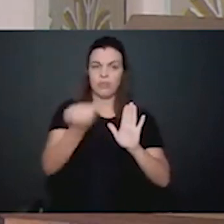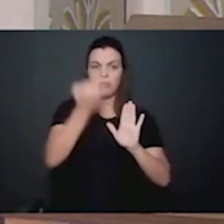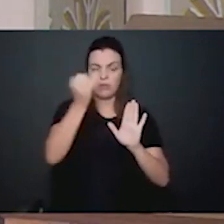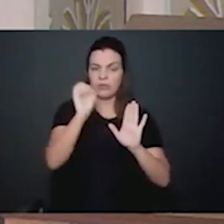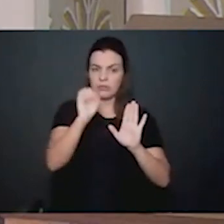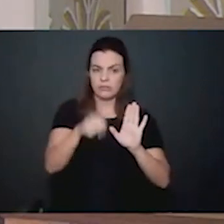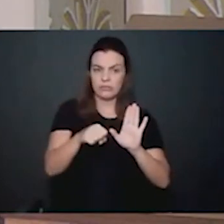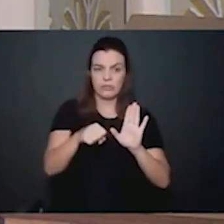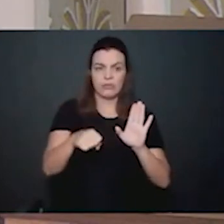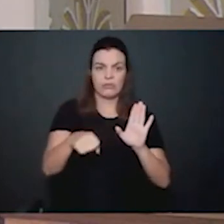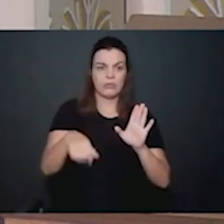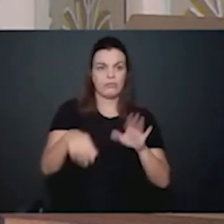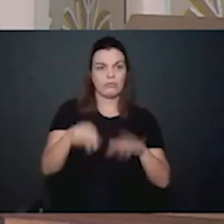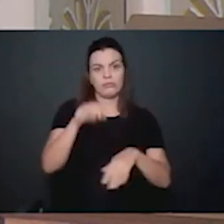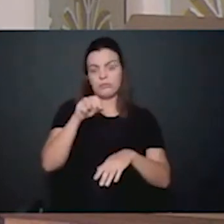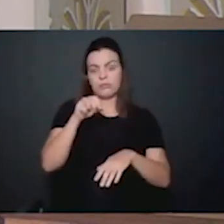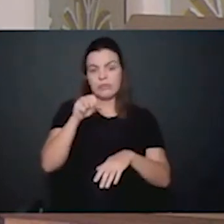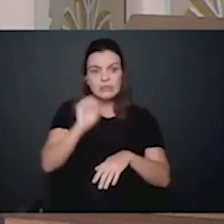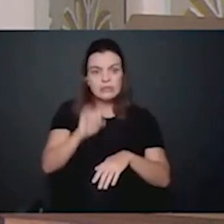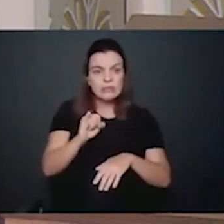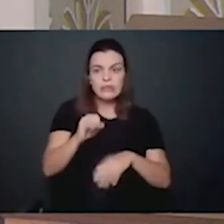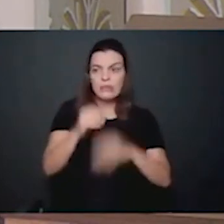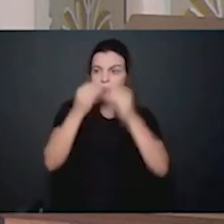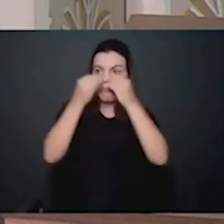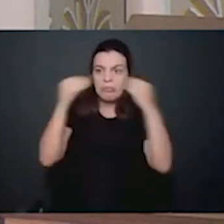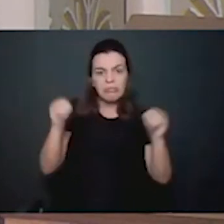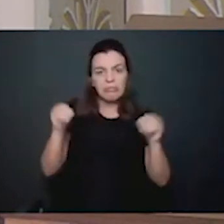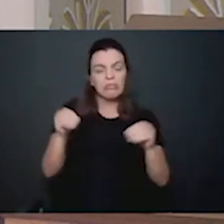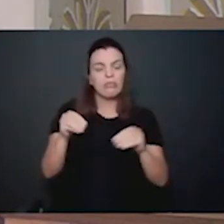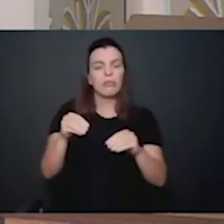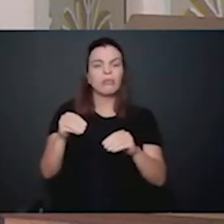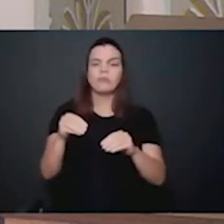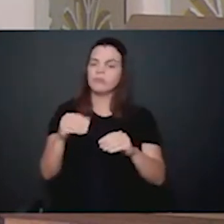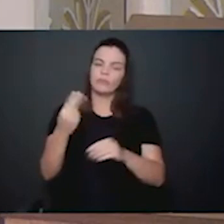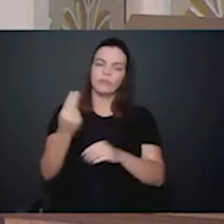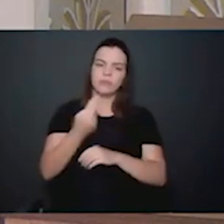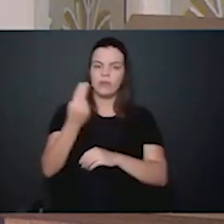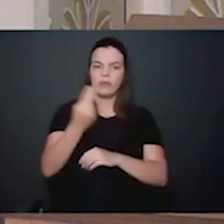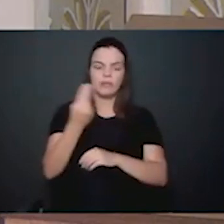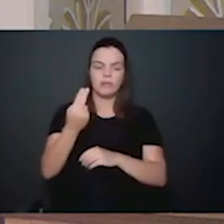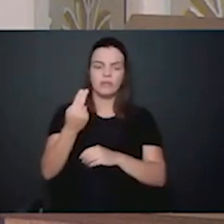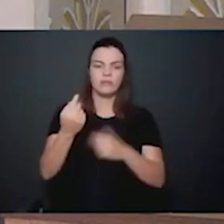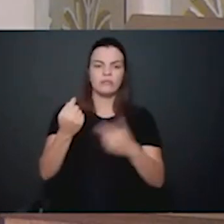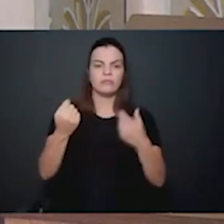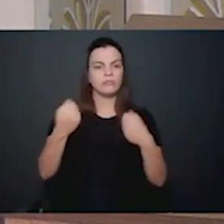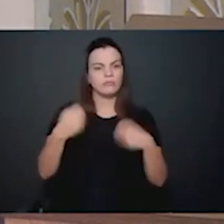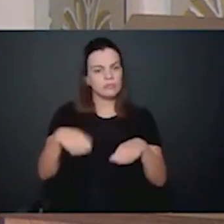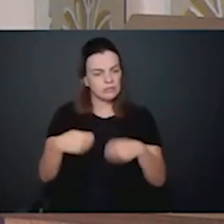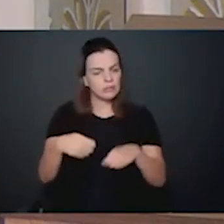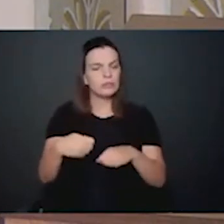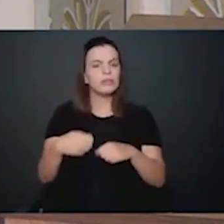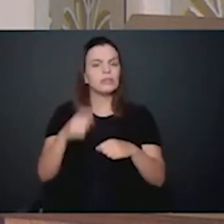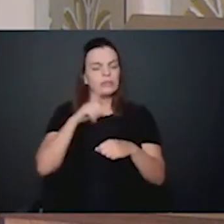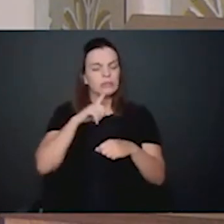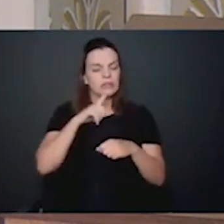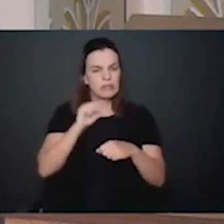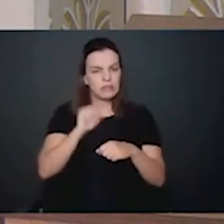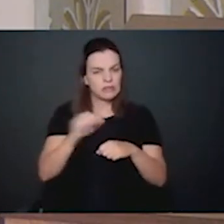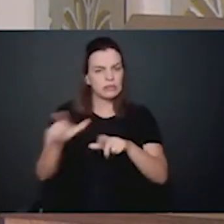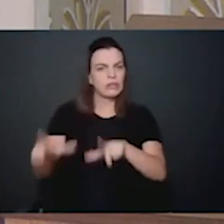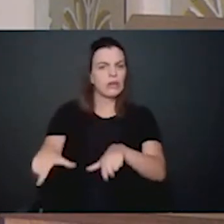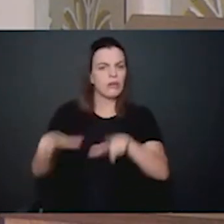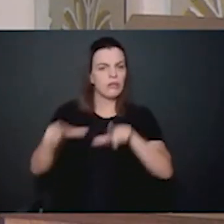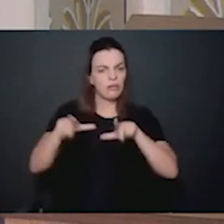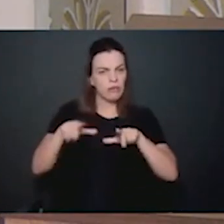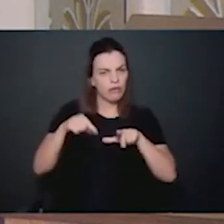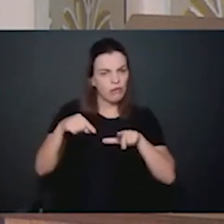do que pode e do que não pode ser feito na cidade com autorizações com alvarás e assim por diante afinal ele